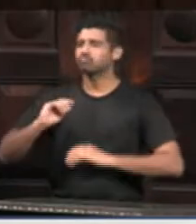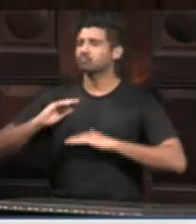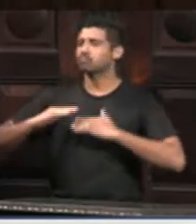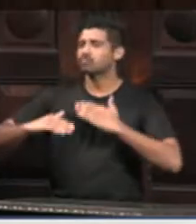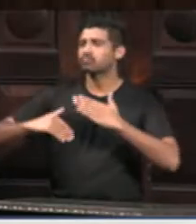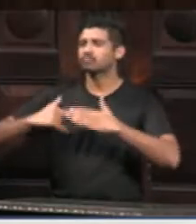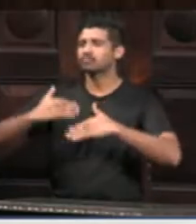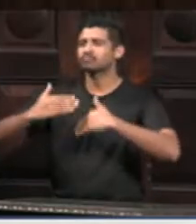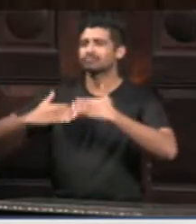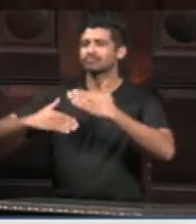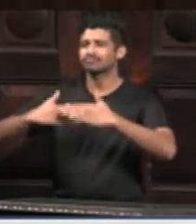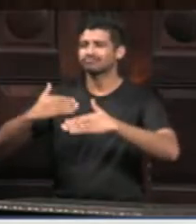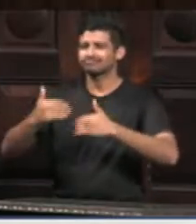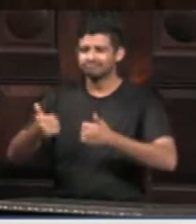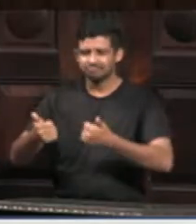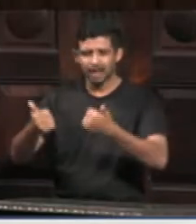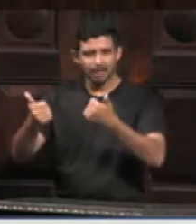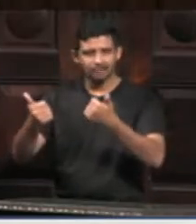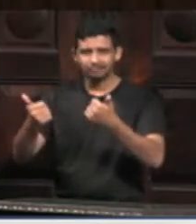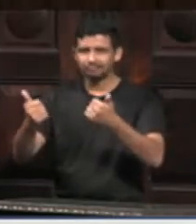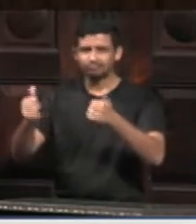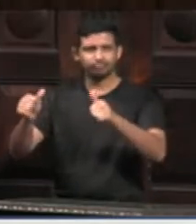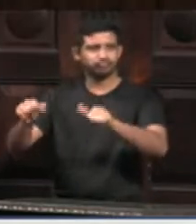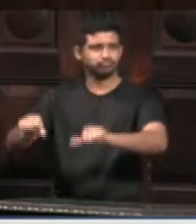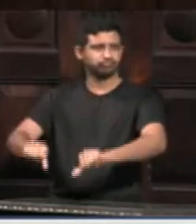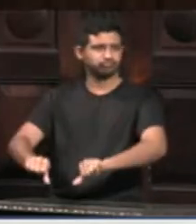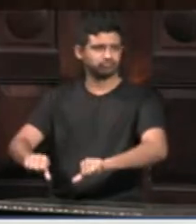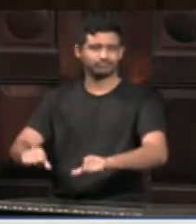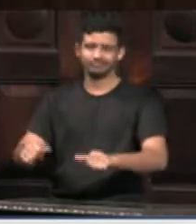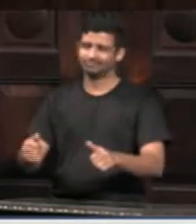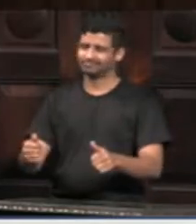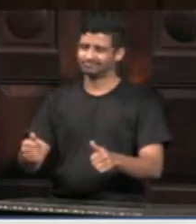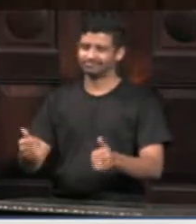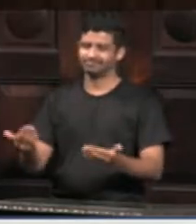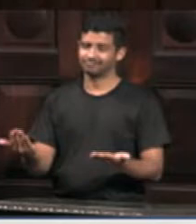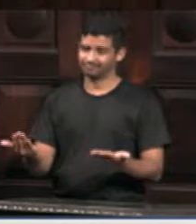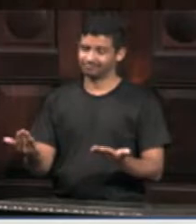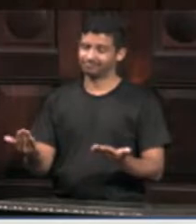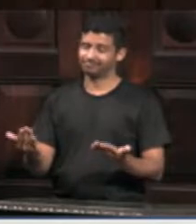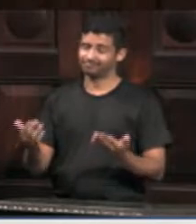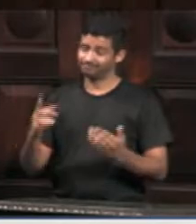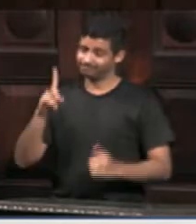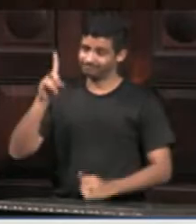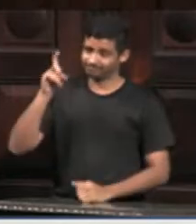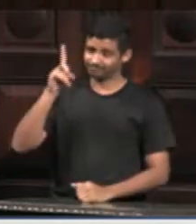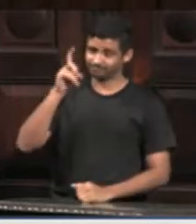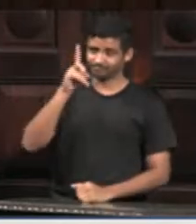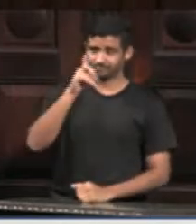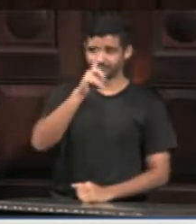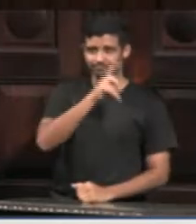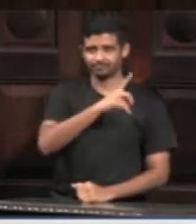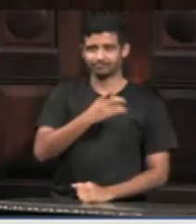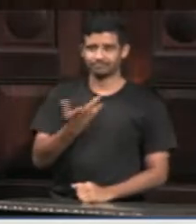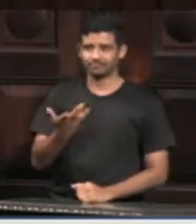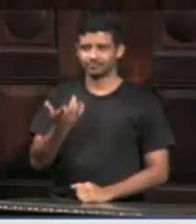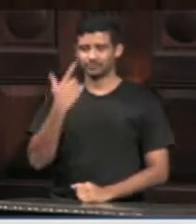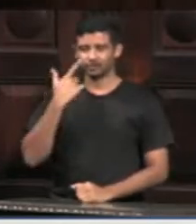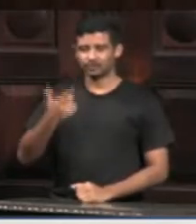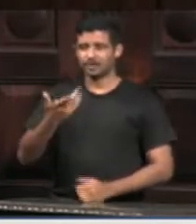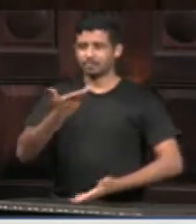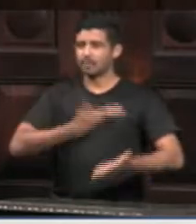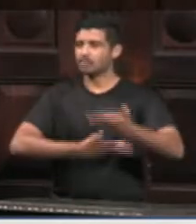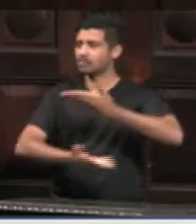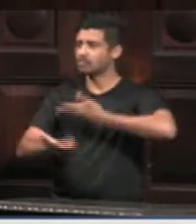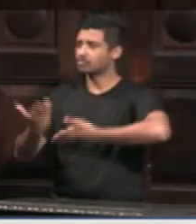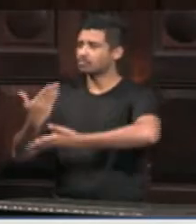da barbárie e não no caminho da vivência civilizada que